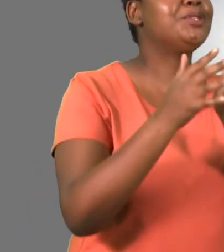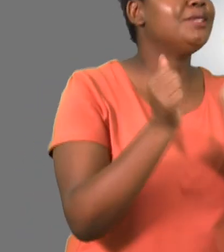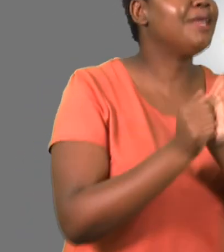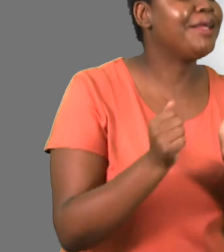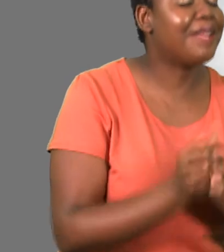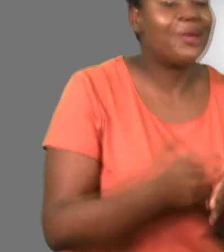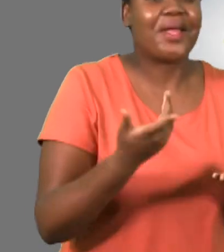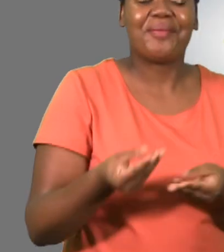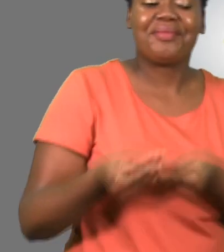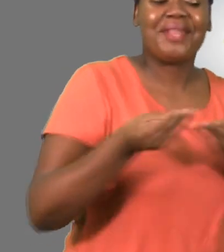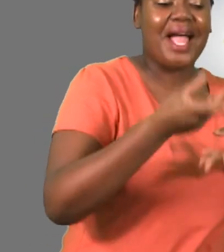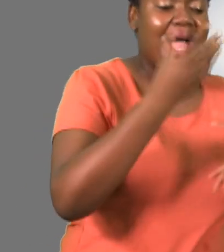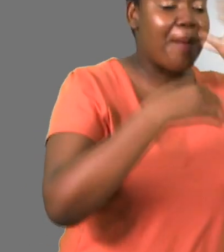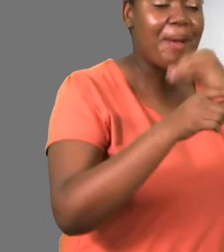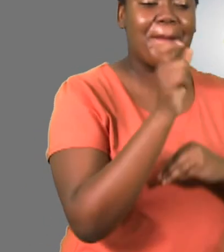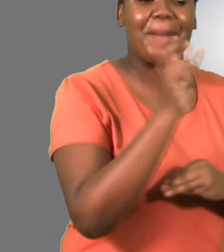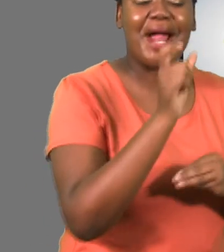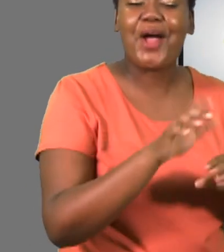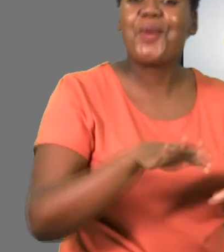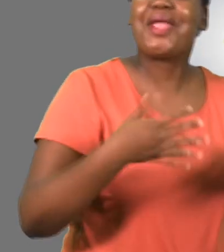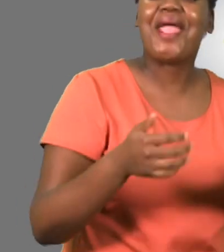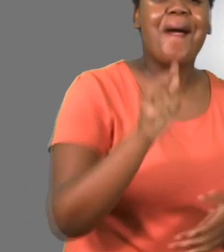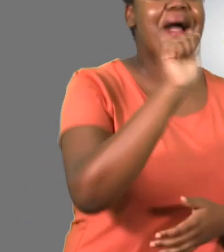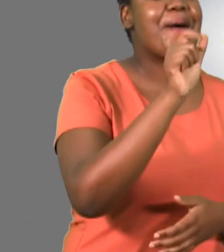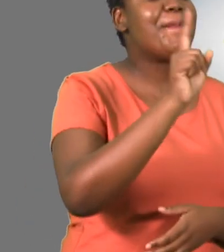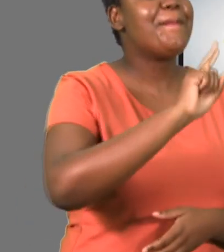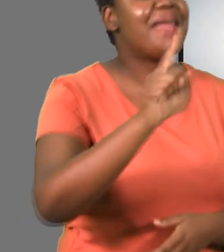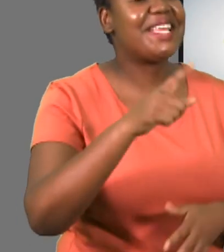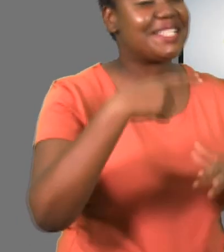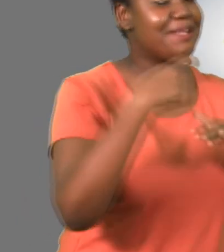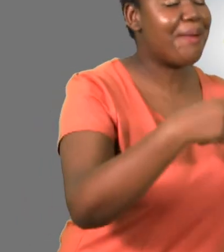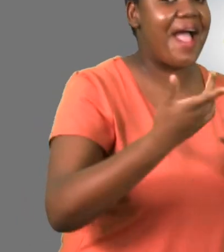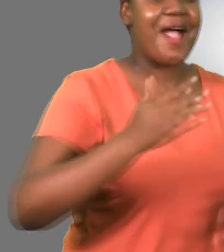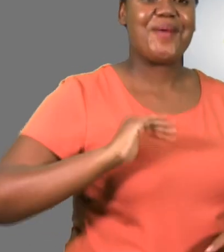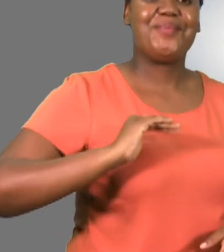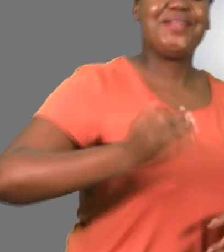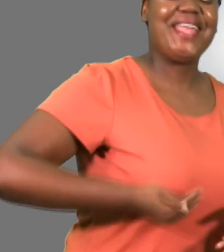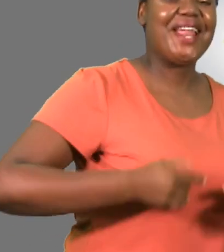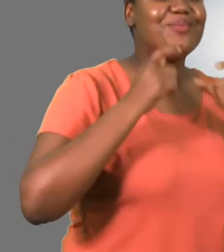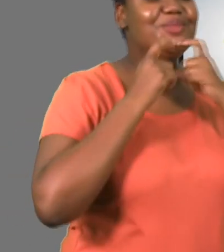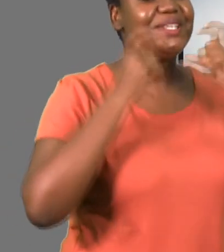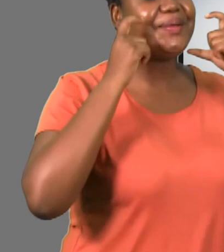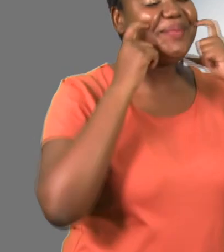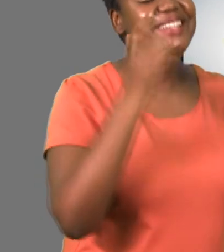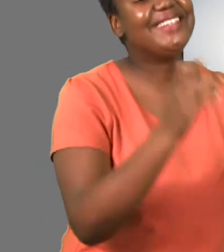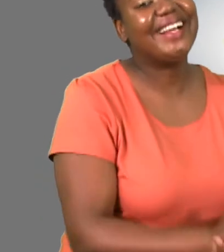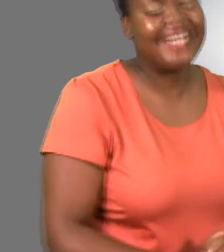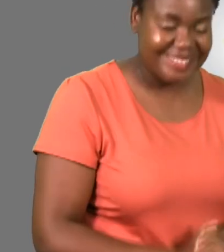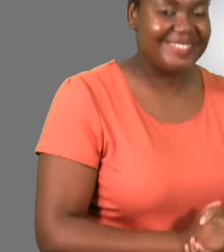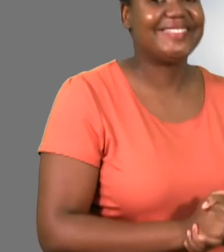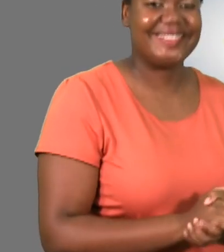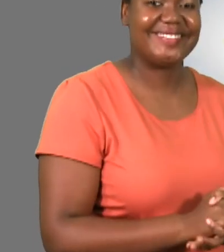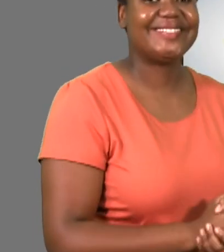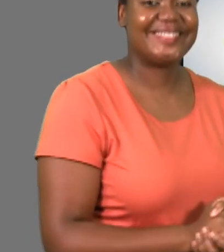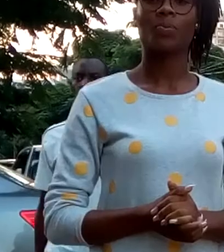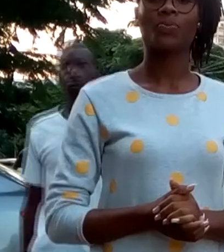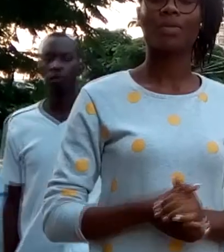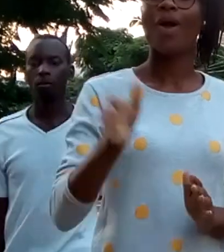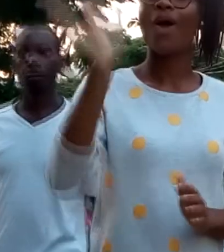Aprenda a dar os parabéns a uma mulher moçambicana em língua de sinais e surpreenda-a na Semana da Mulher